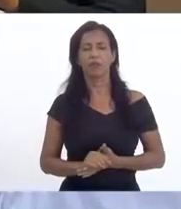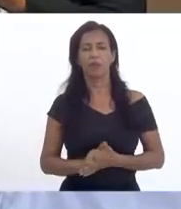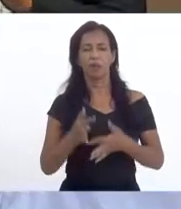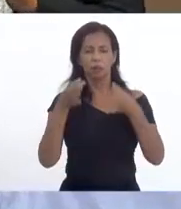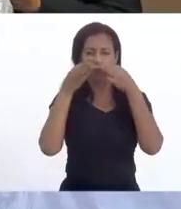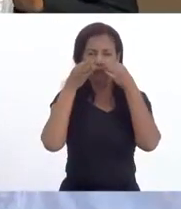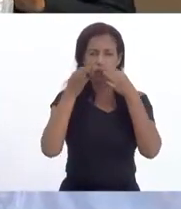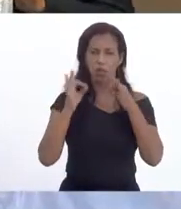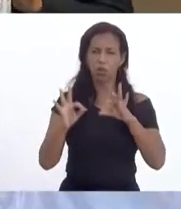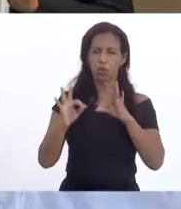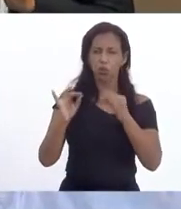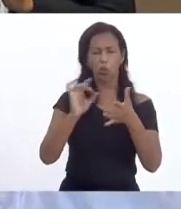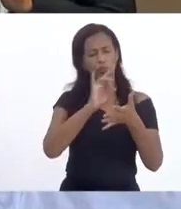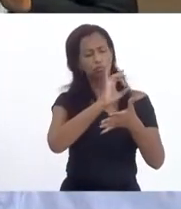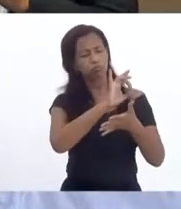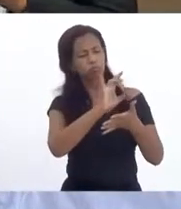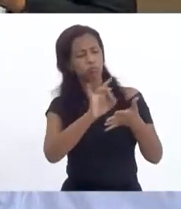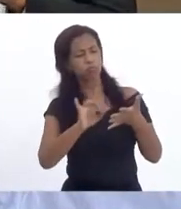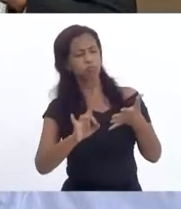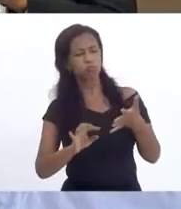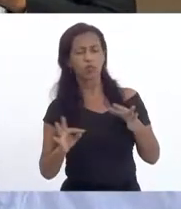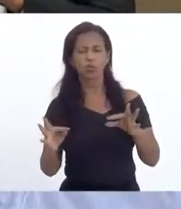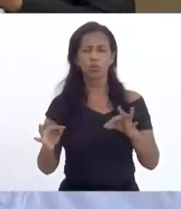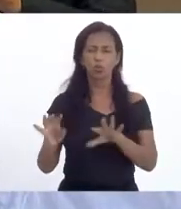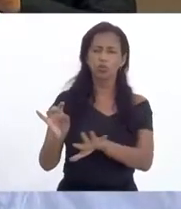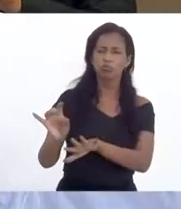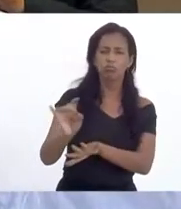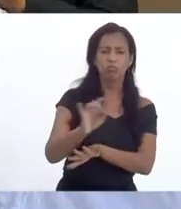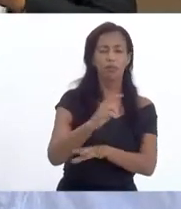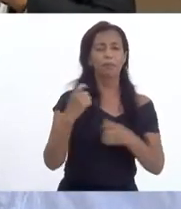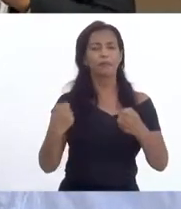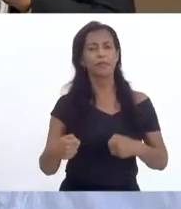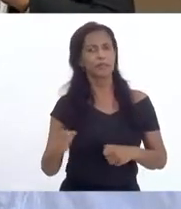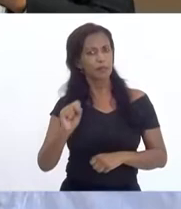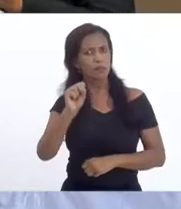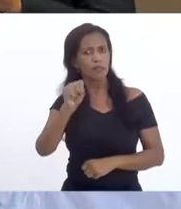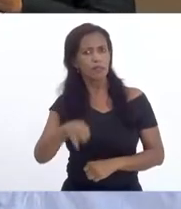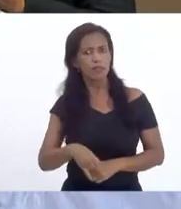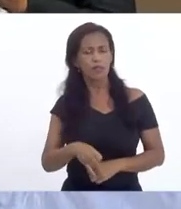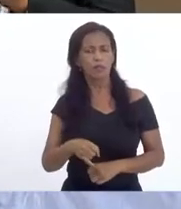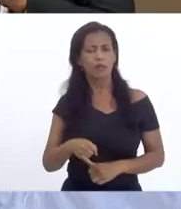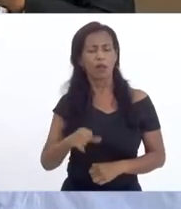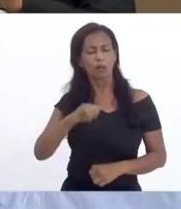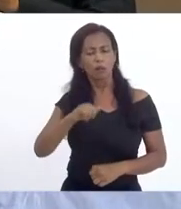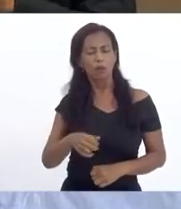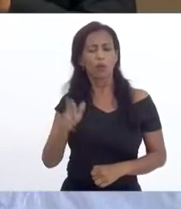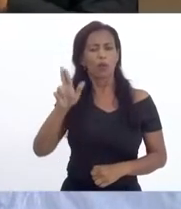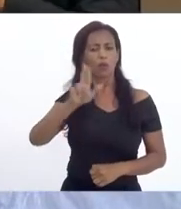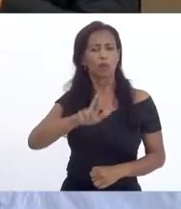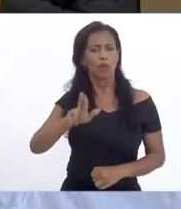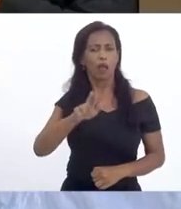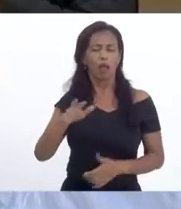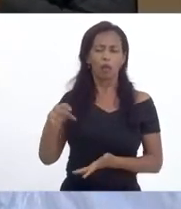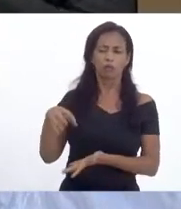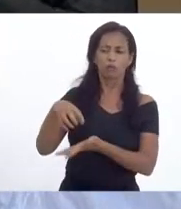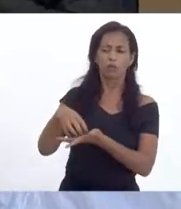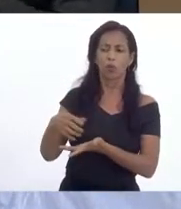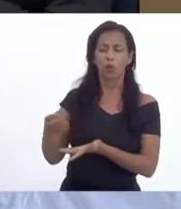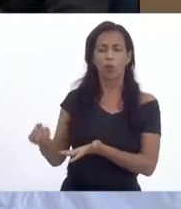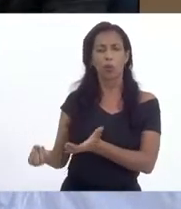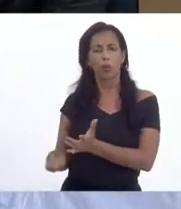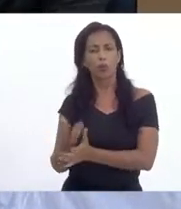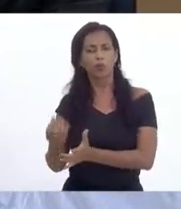atentamente todos os pronunciamentos e nós precisamos, sim, usar a universidade, o setor produtivo,